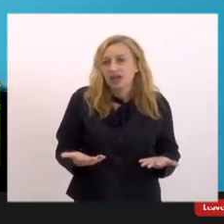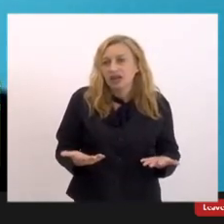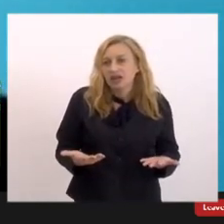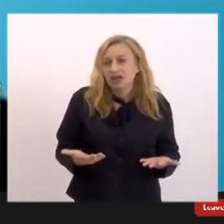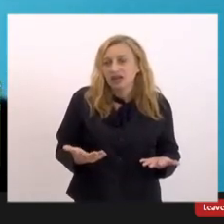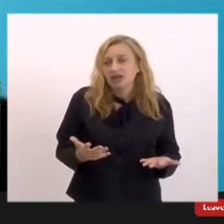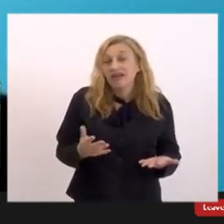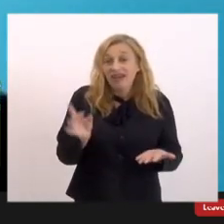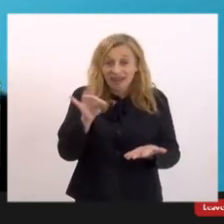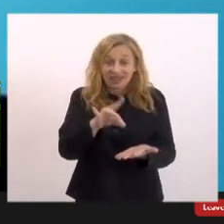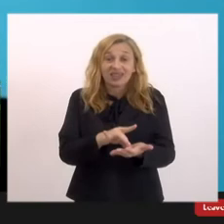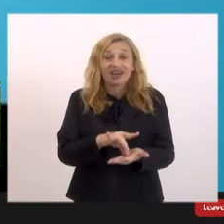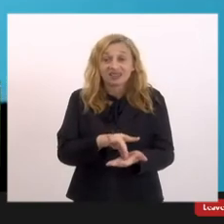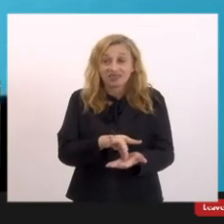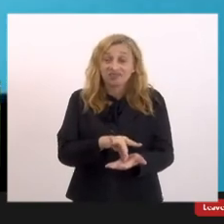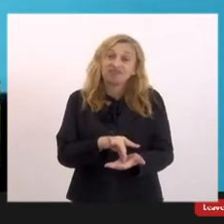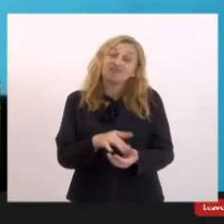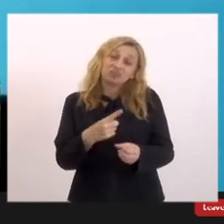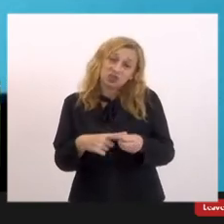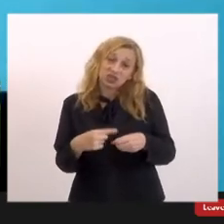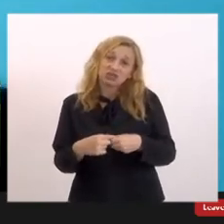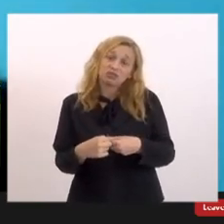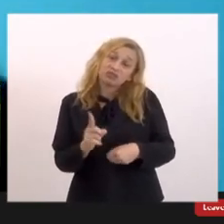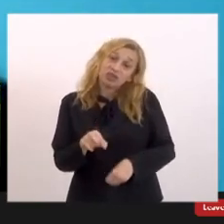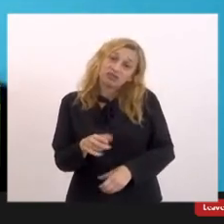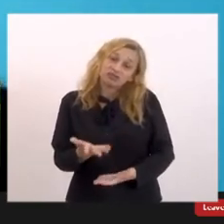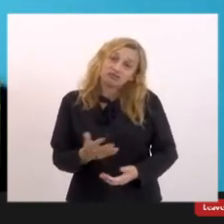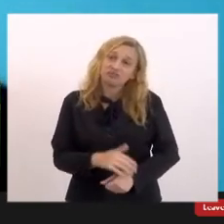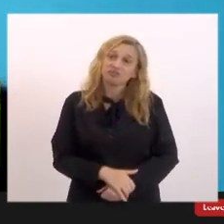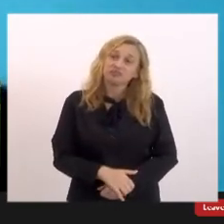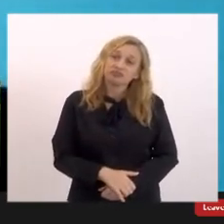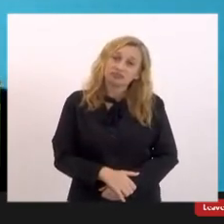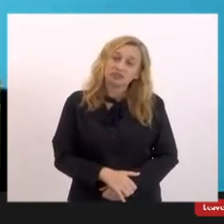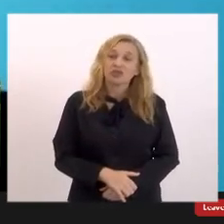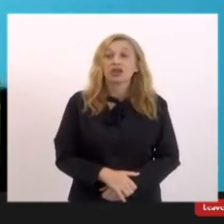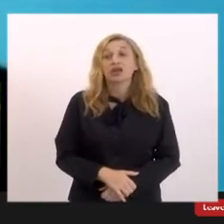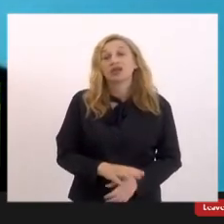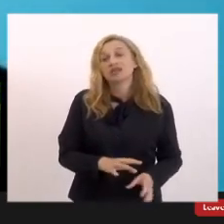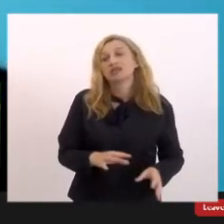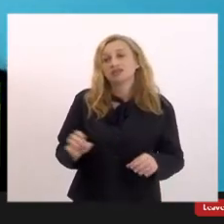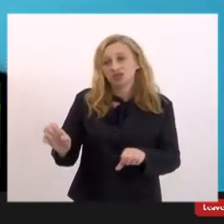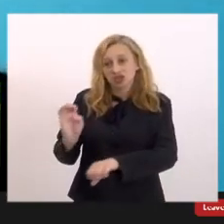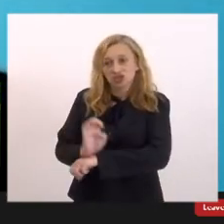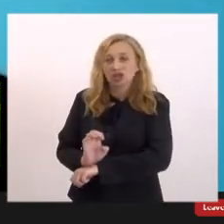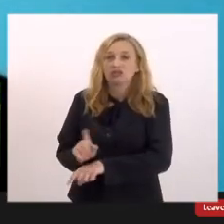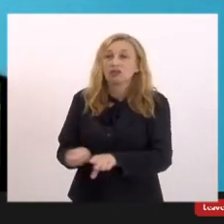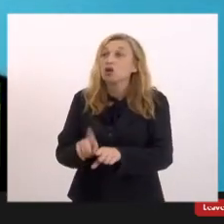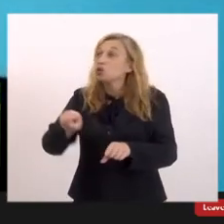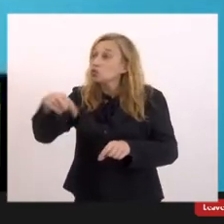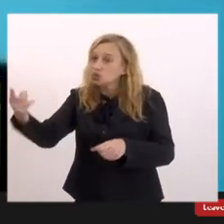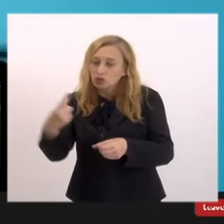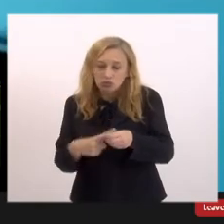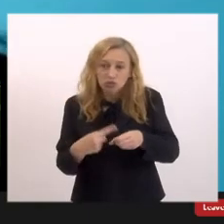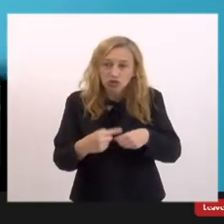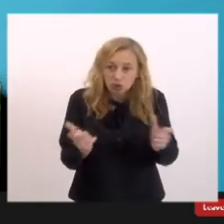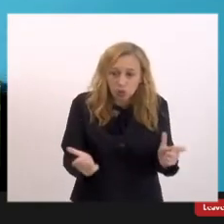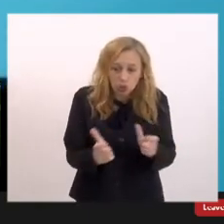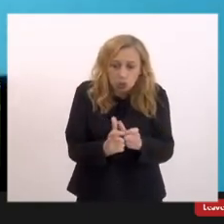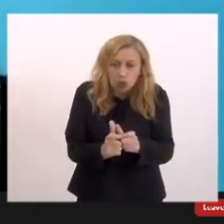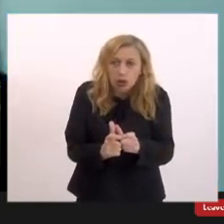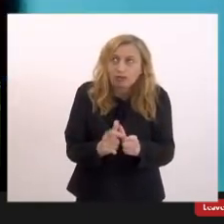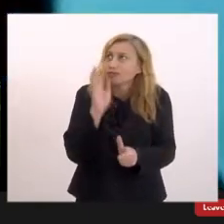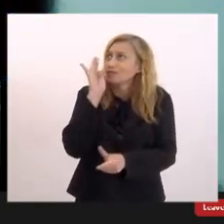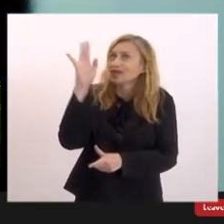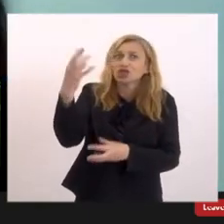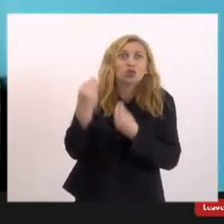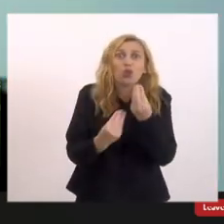Essa que é a realidade do município, né? Passando para o Estado. Os demais municípios que são menores, eu nem imagino que